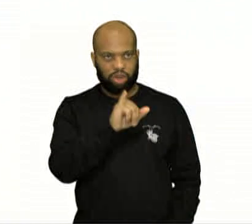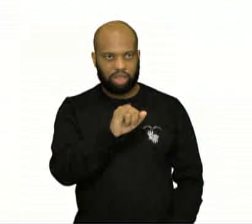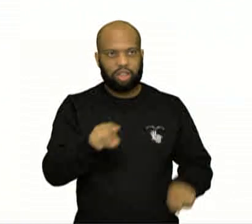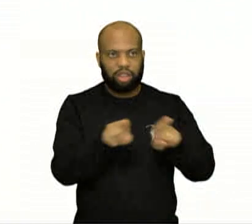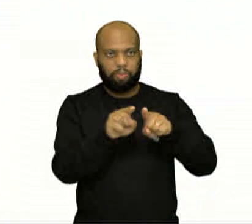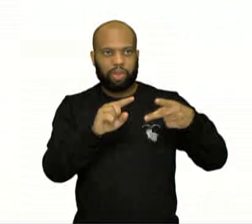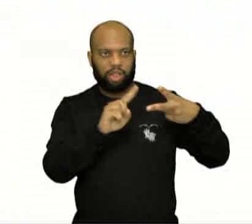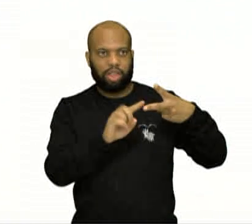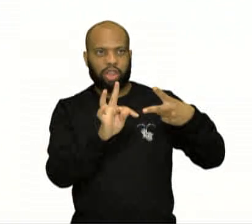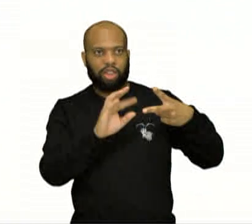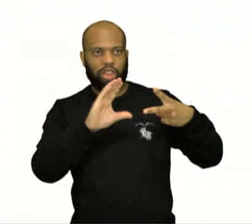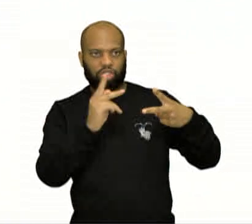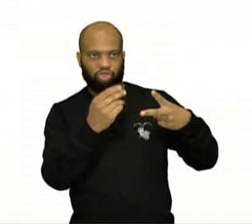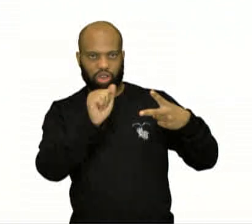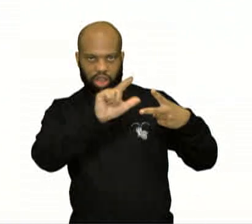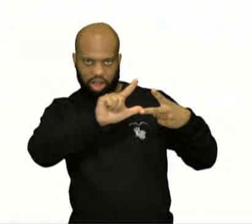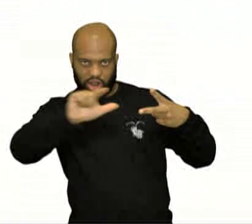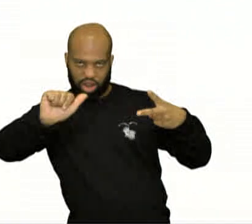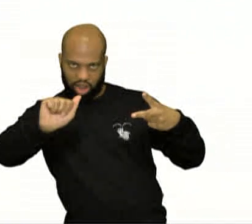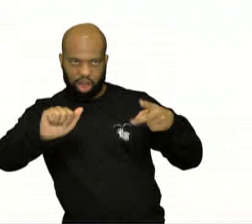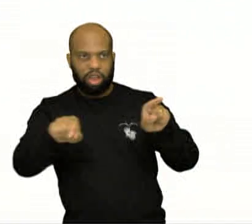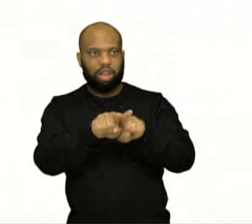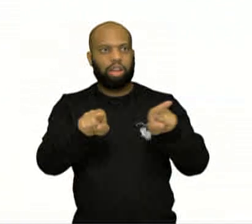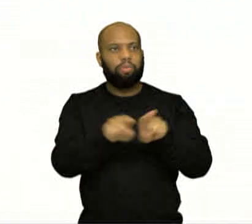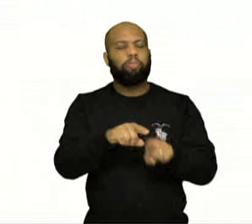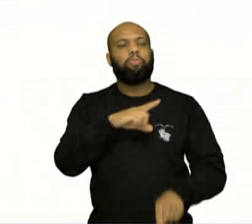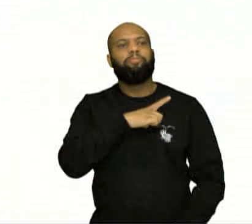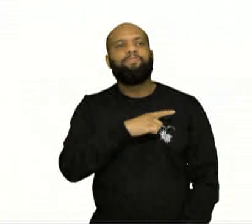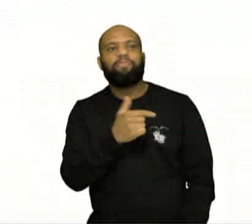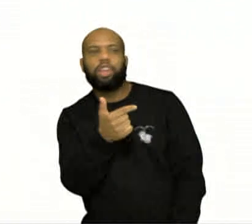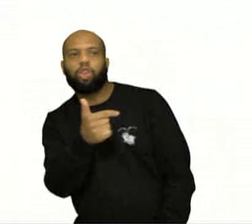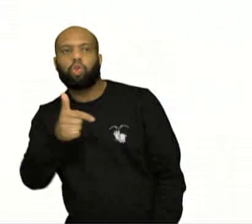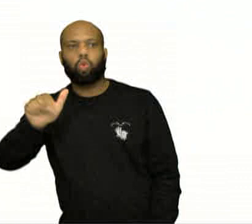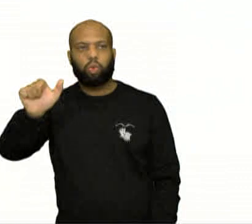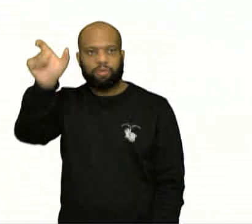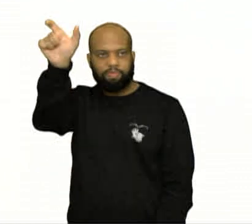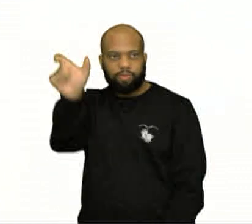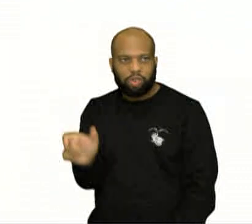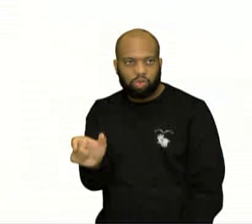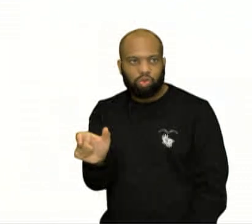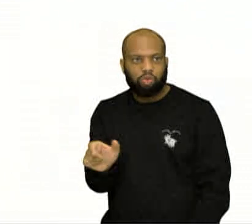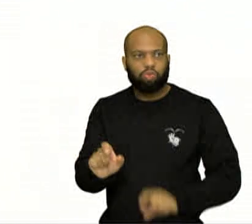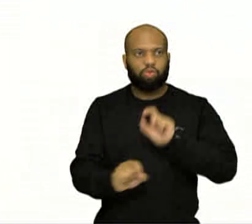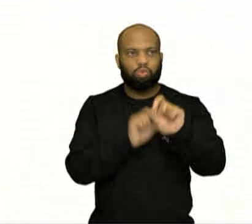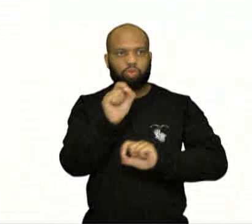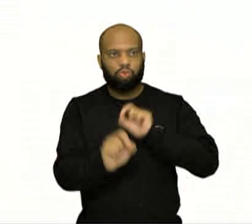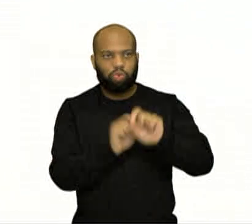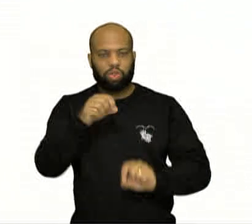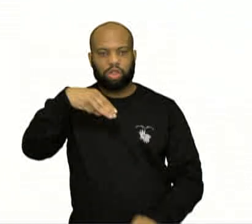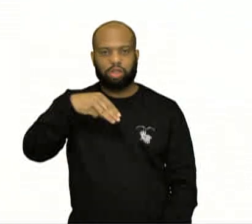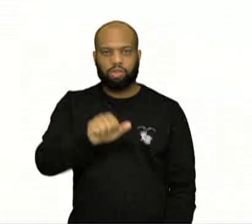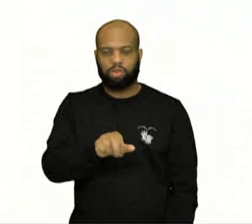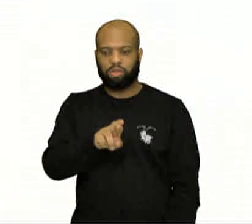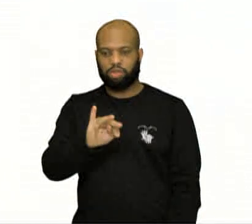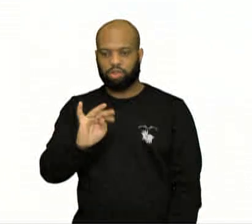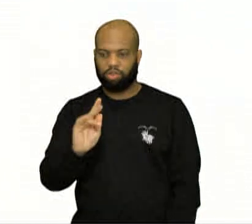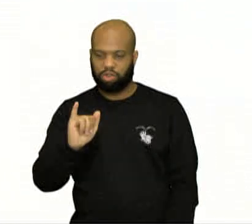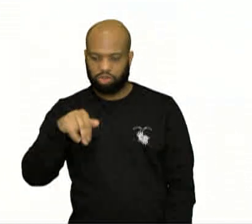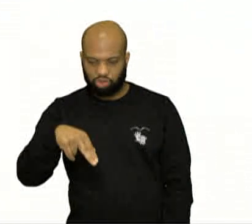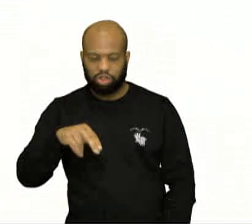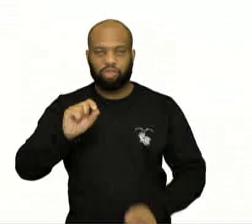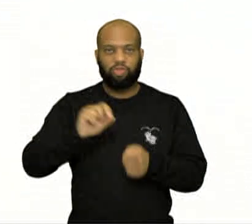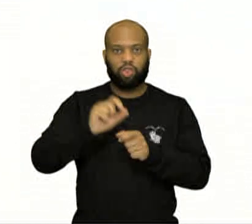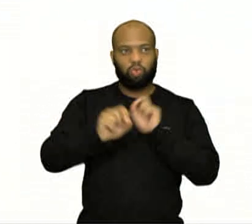boa participação do protagonista, há também Martin Freeman, que reprisa seu naturalismo habitual ao compor